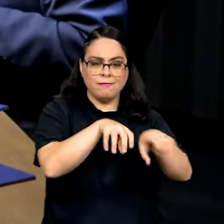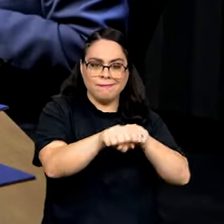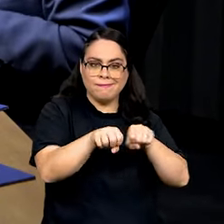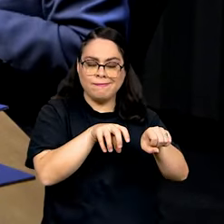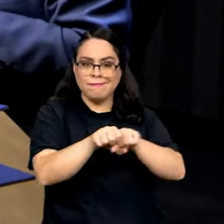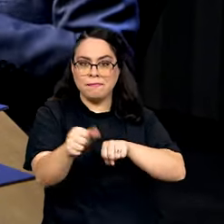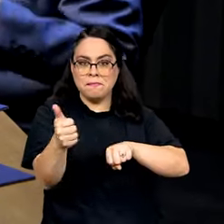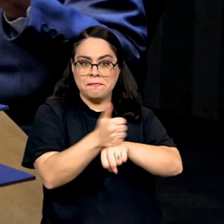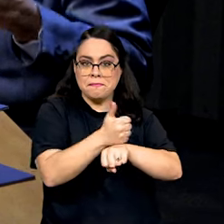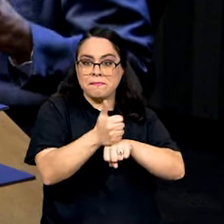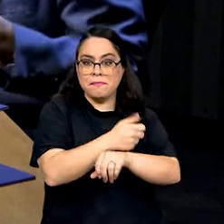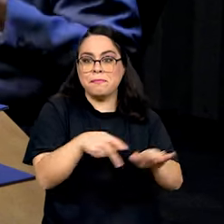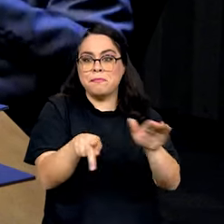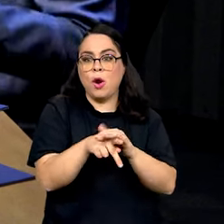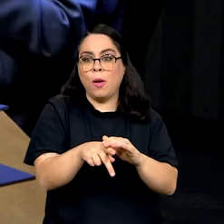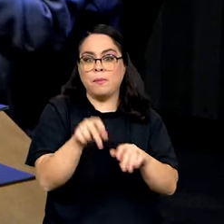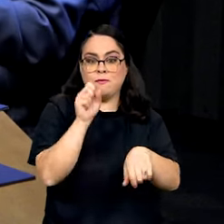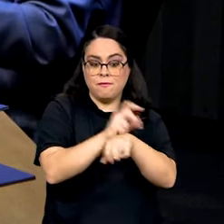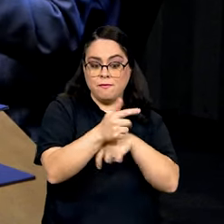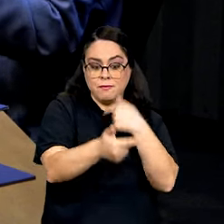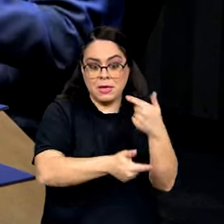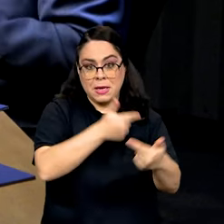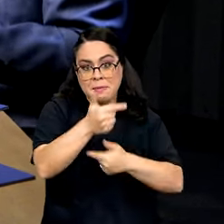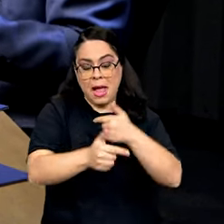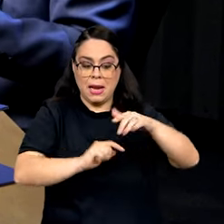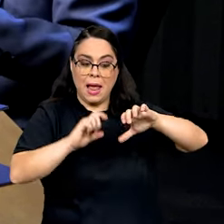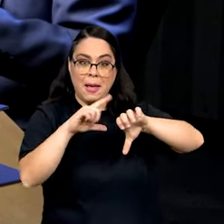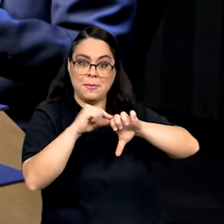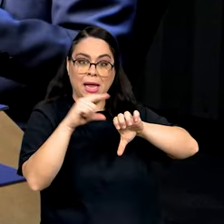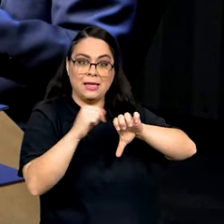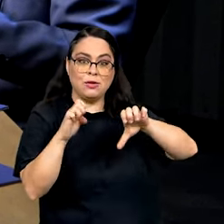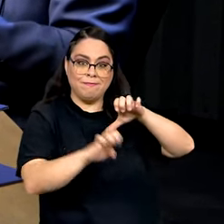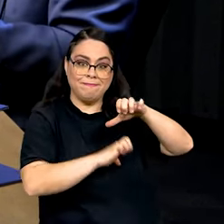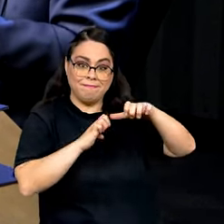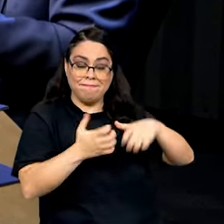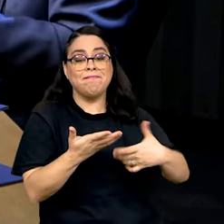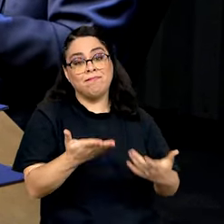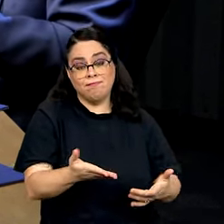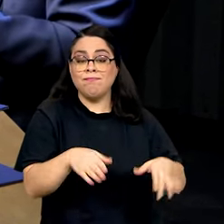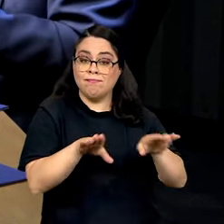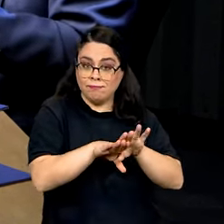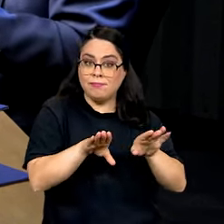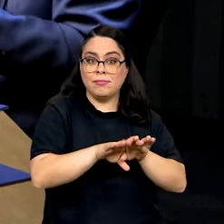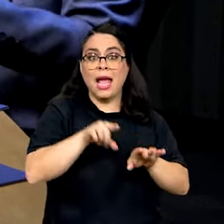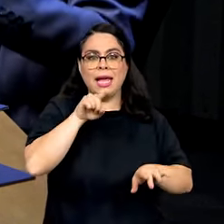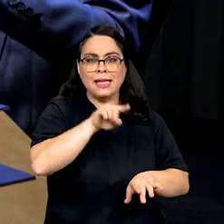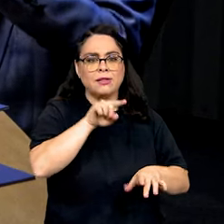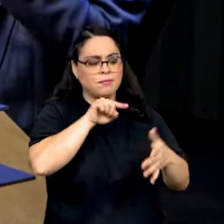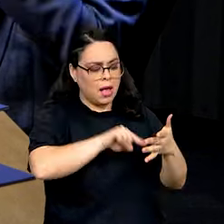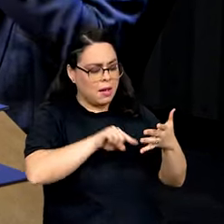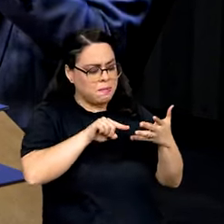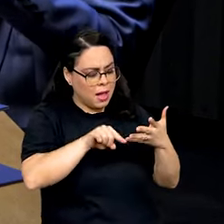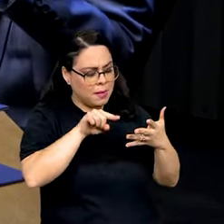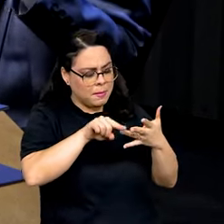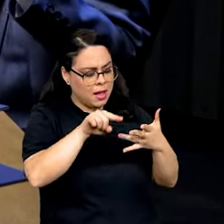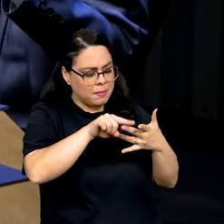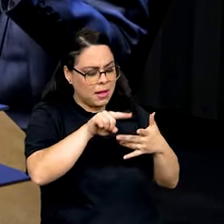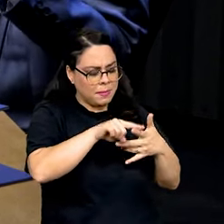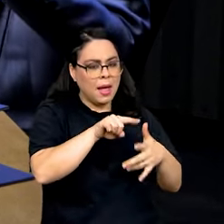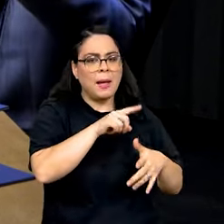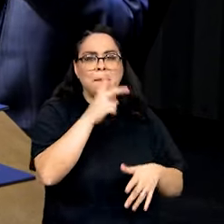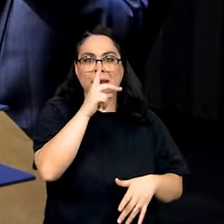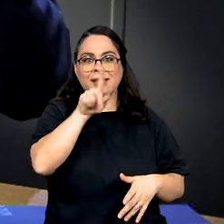qualificação profissional para o emprego para o empreendedorismo E com isso Eh você cria uma